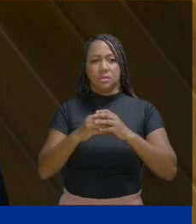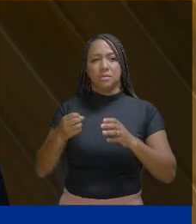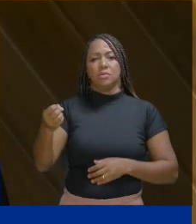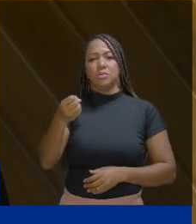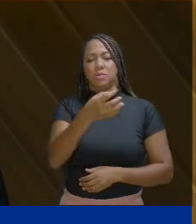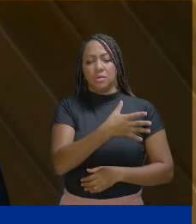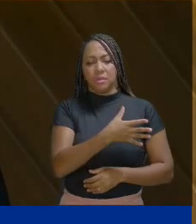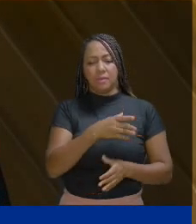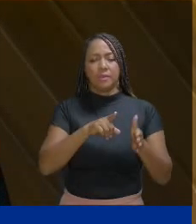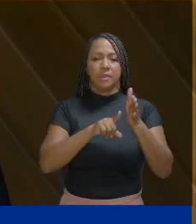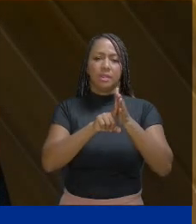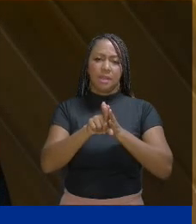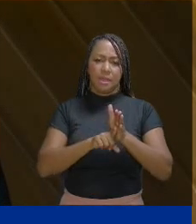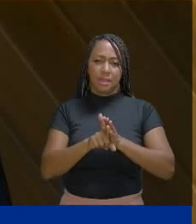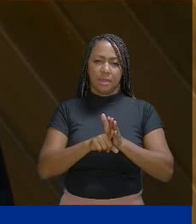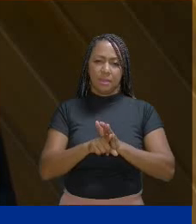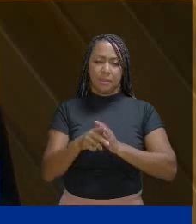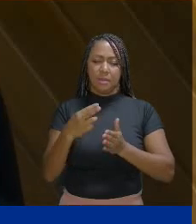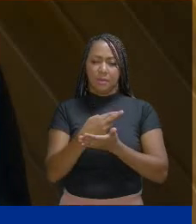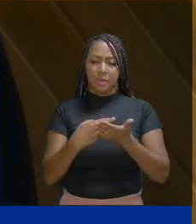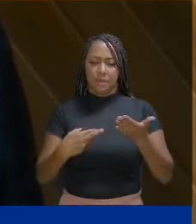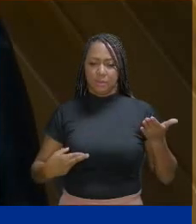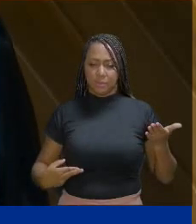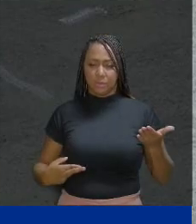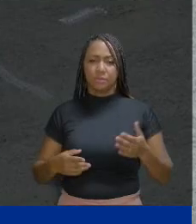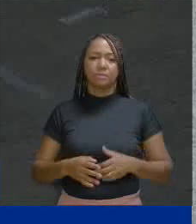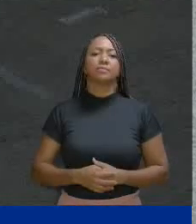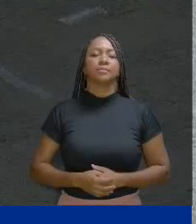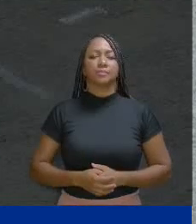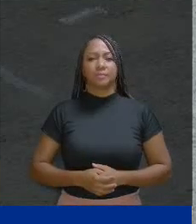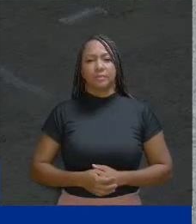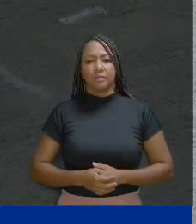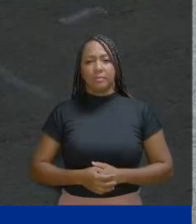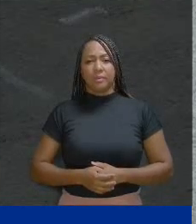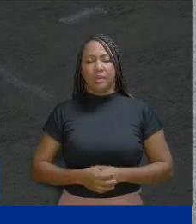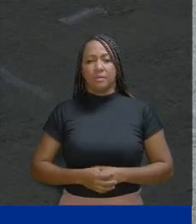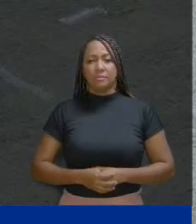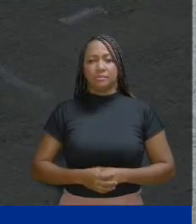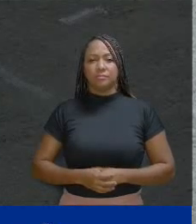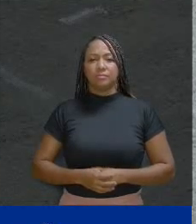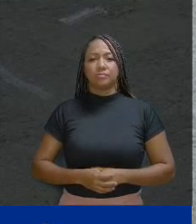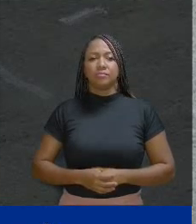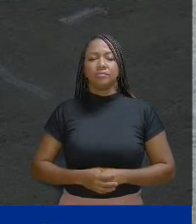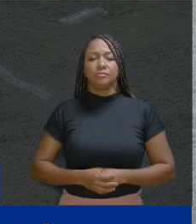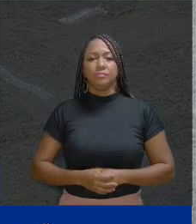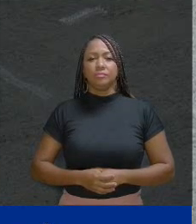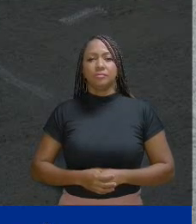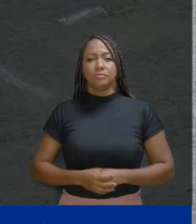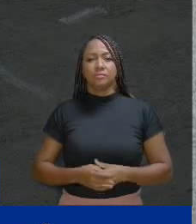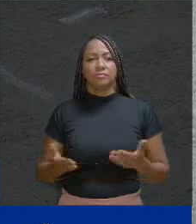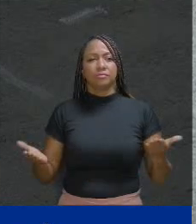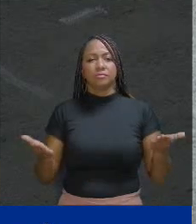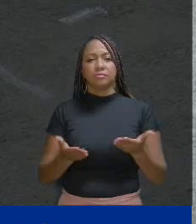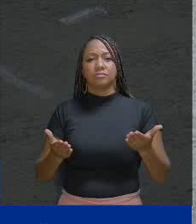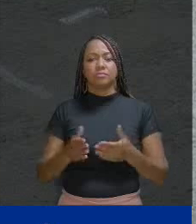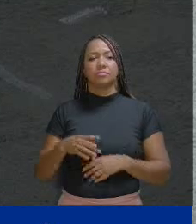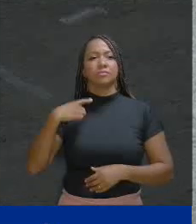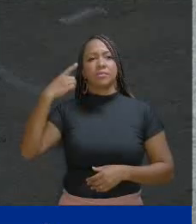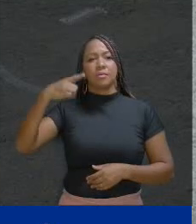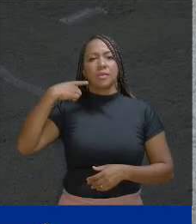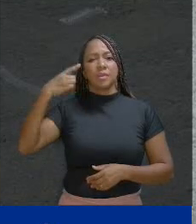nova apreciação. É o relatório. Imagem plano plenário. A sua palavra a